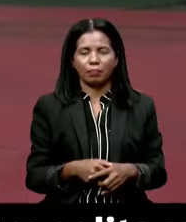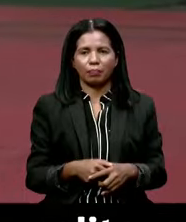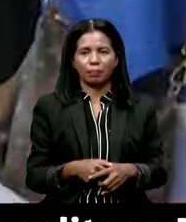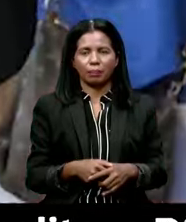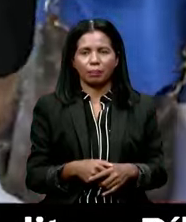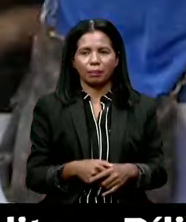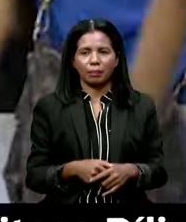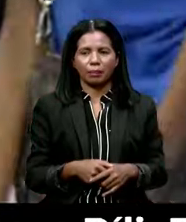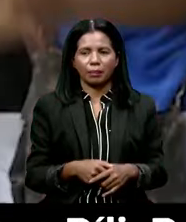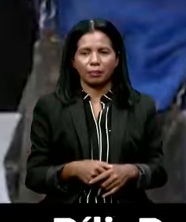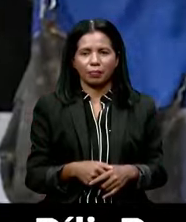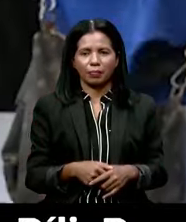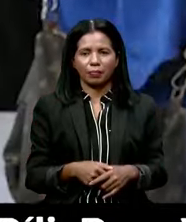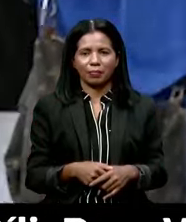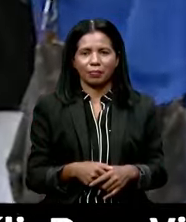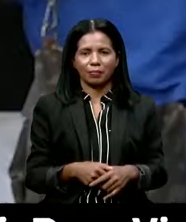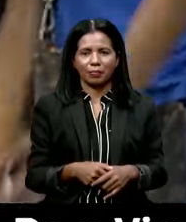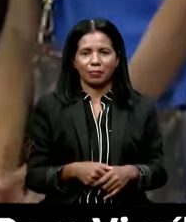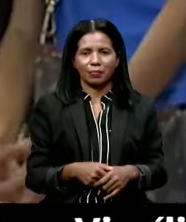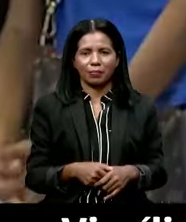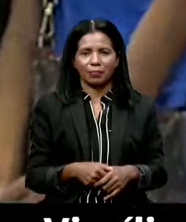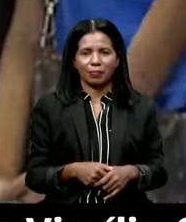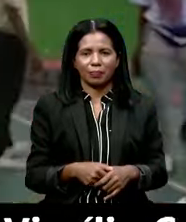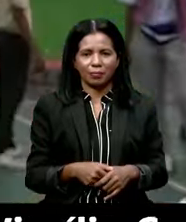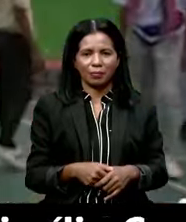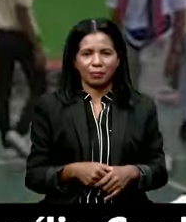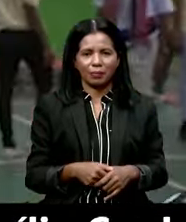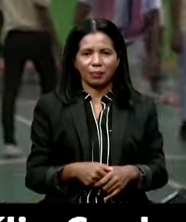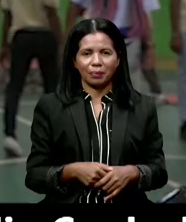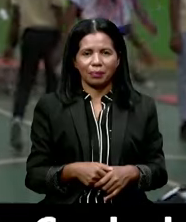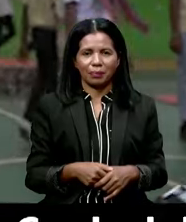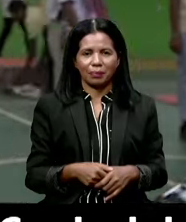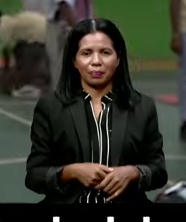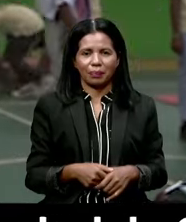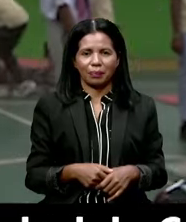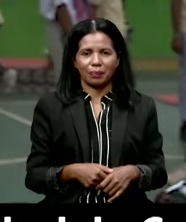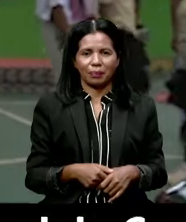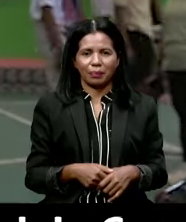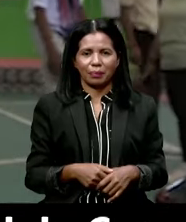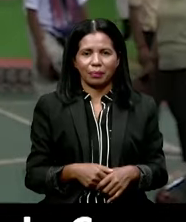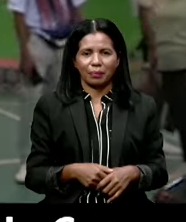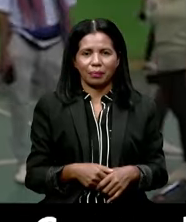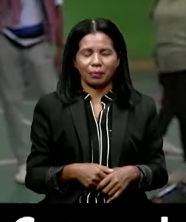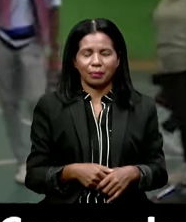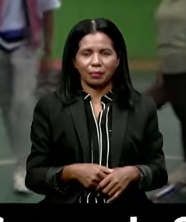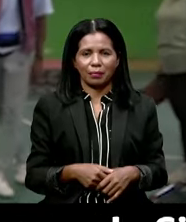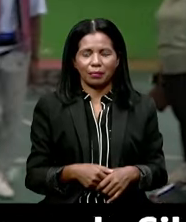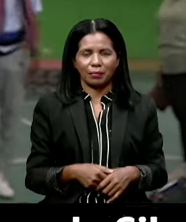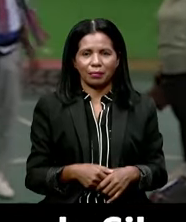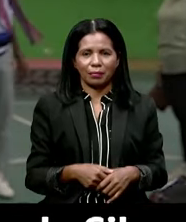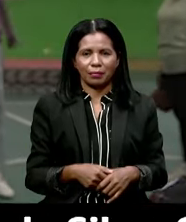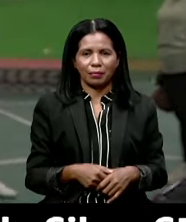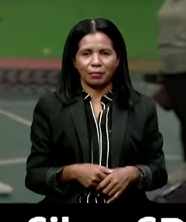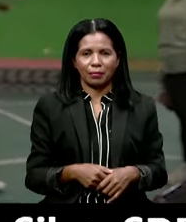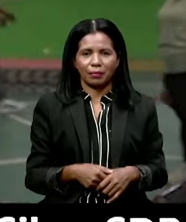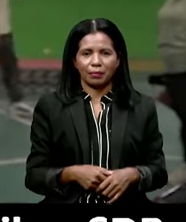onde realiza o evento. Taekwondo Nian, nebe apoio a embaixada Coreia, governo Coreia, vemos que tinha, tinha sempre apoio,